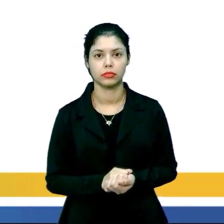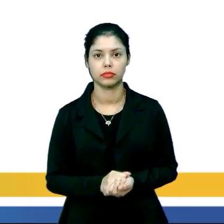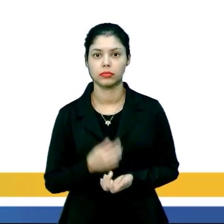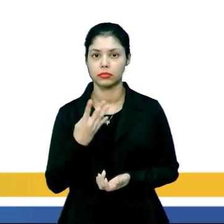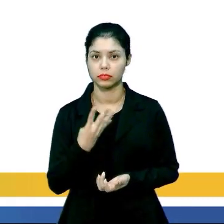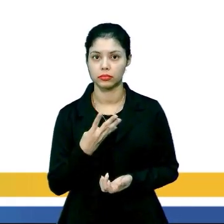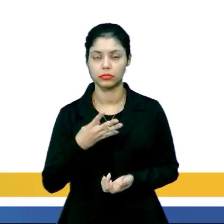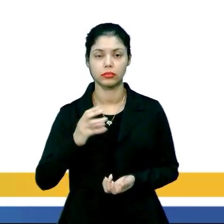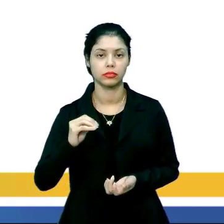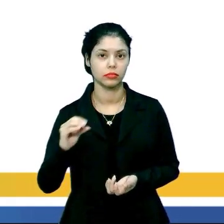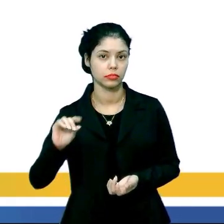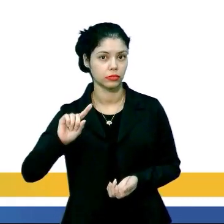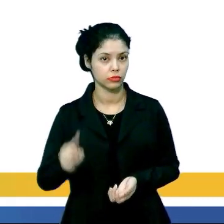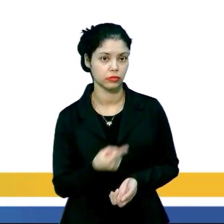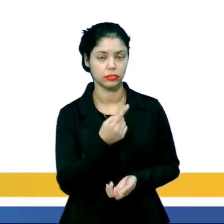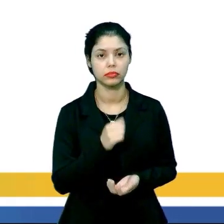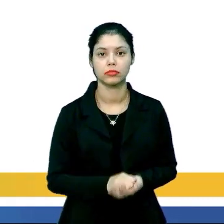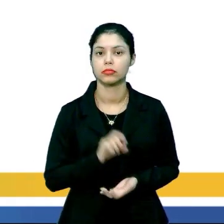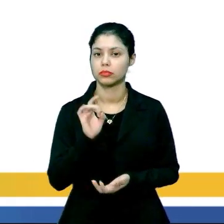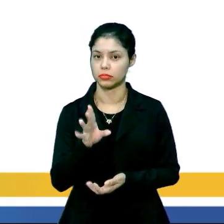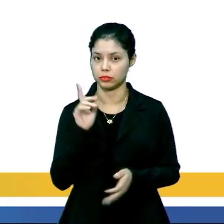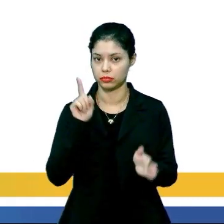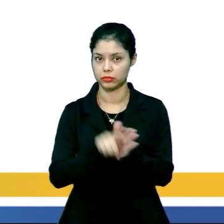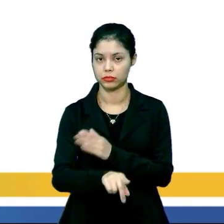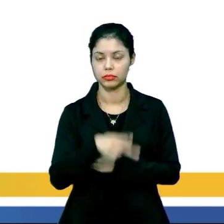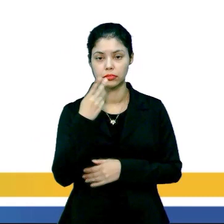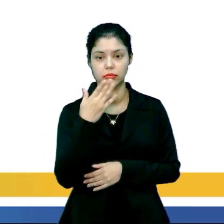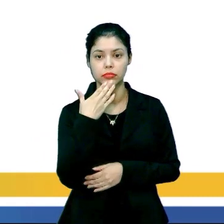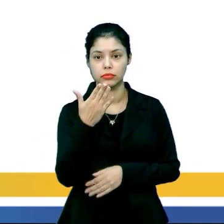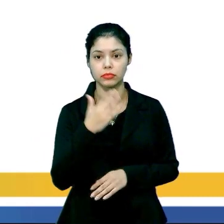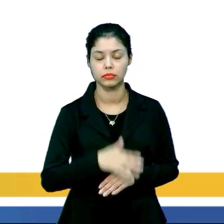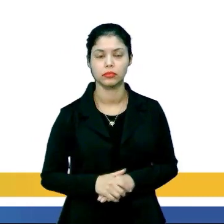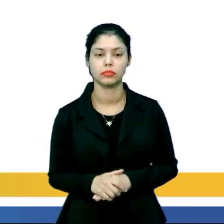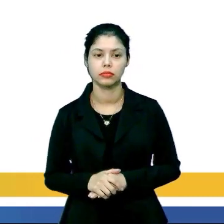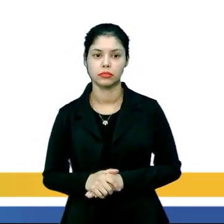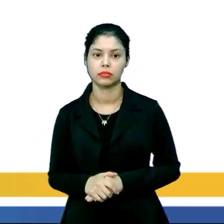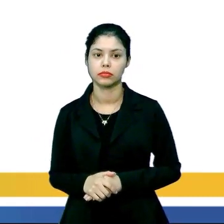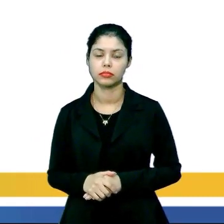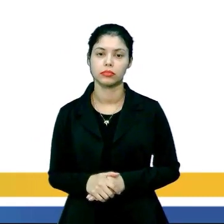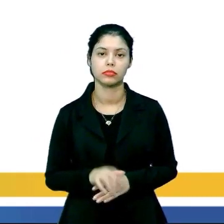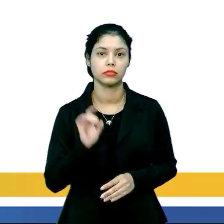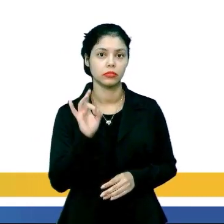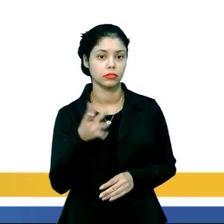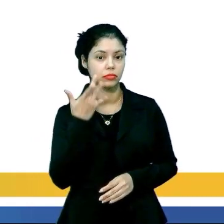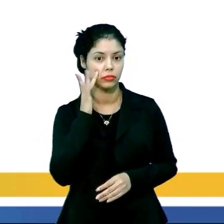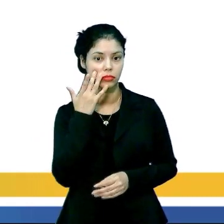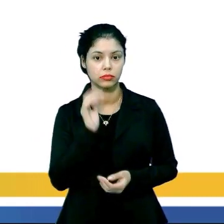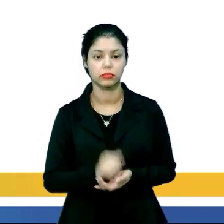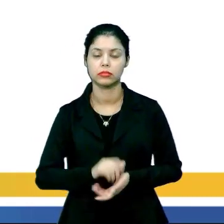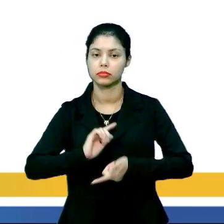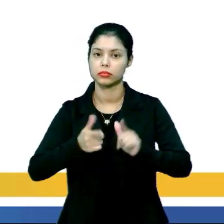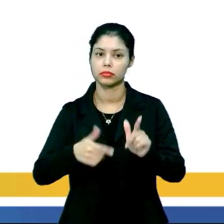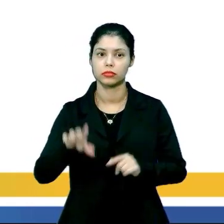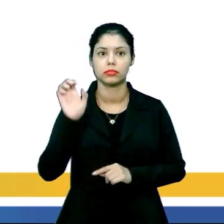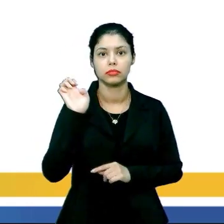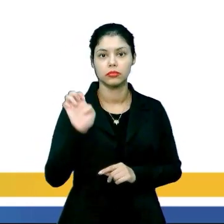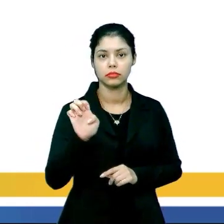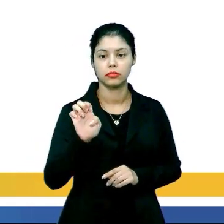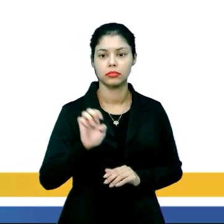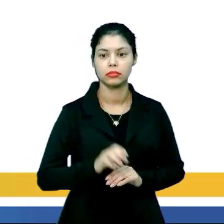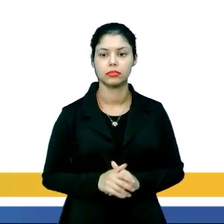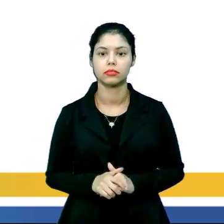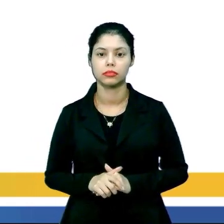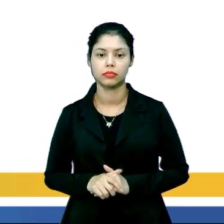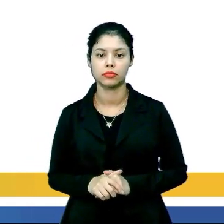ser 400.000 moedas. Só que a questão ela só pediu das moedas. Então, nós temos que a alternativa